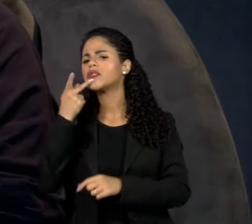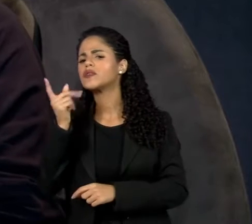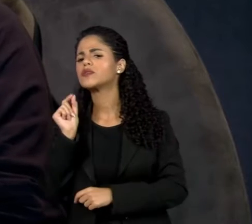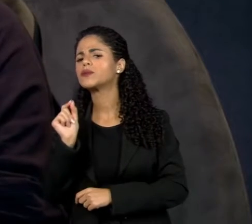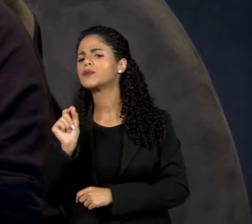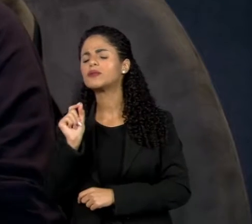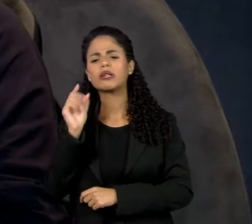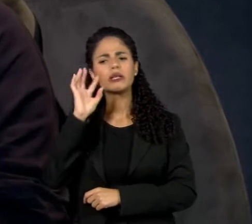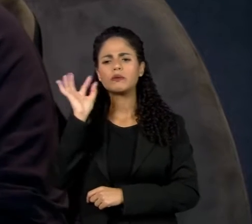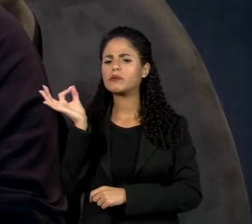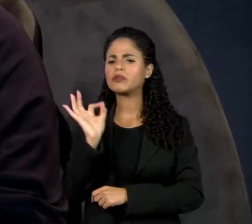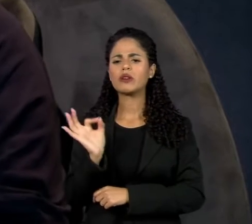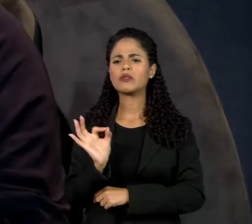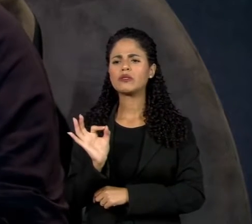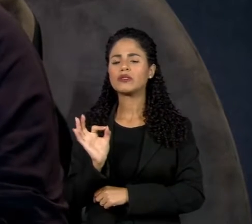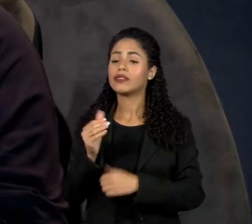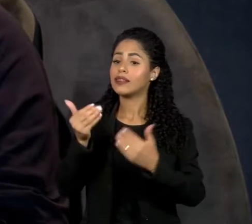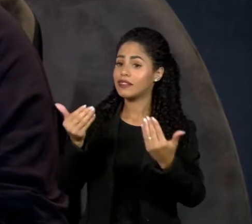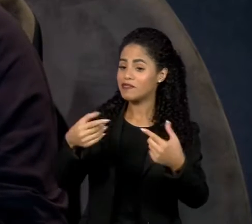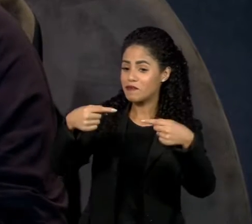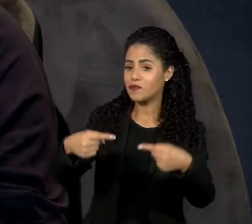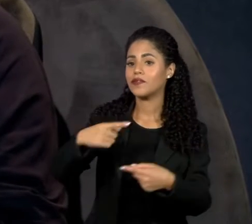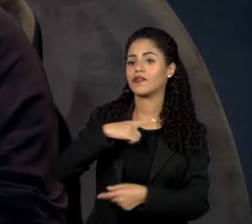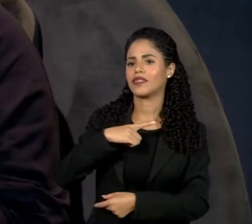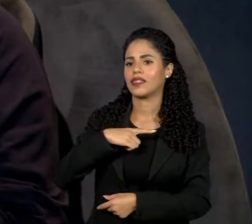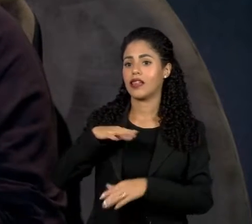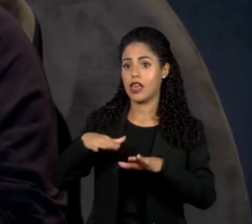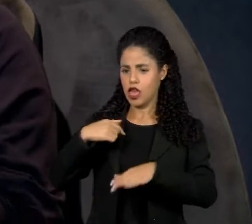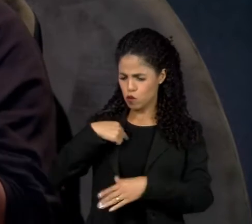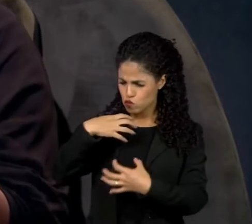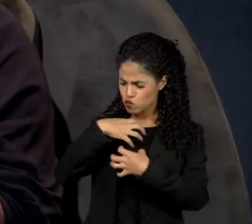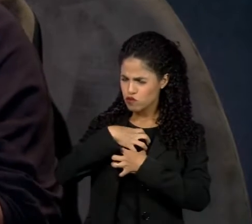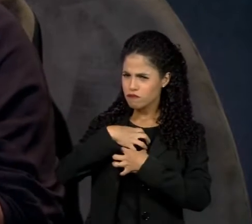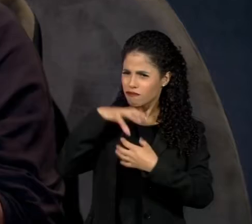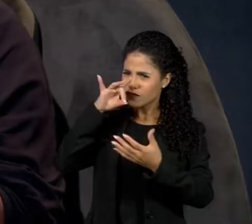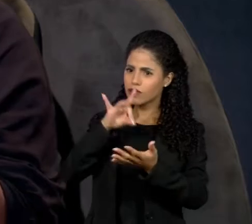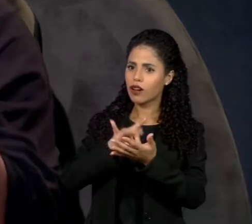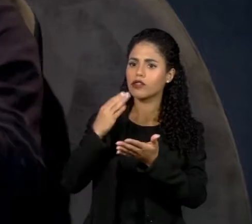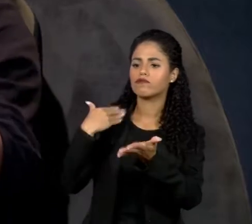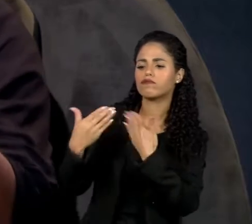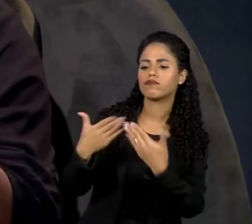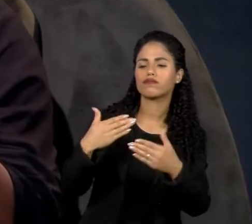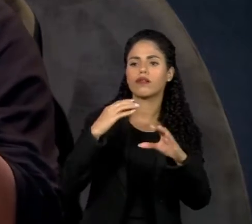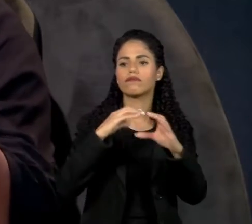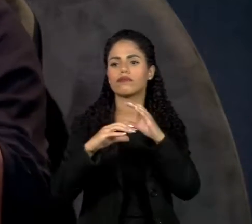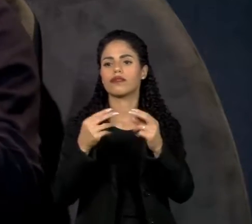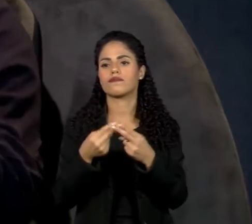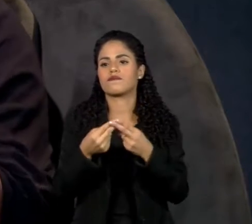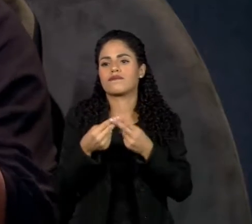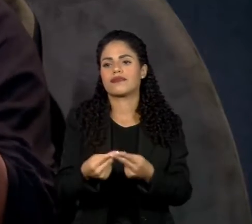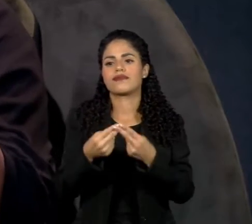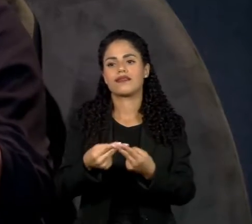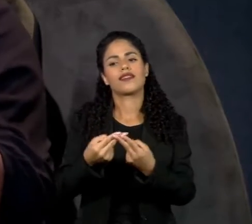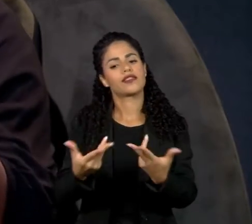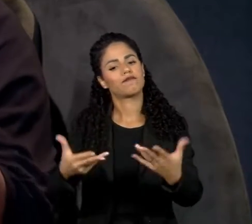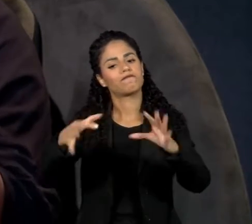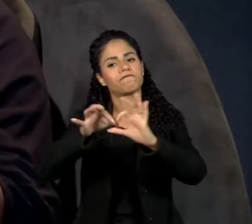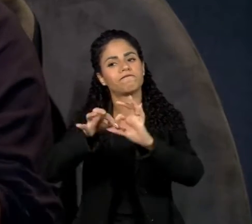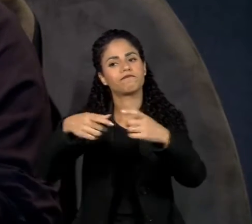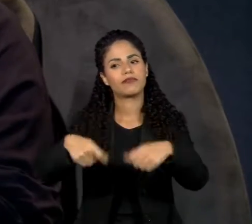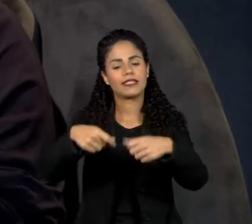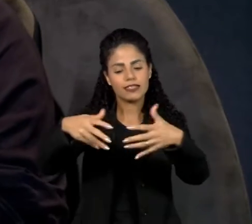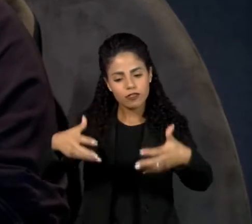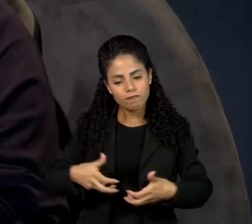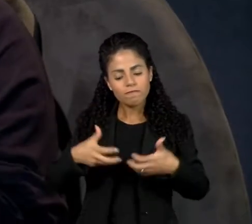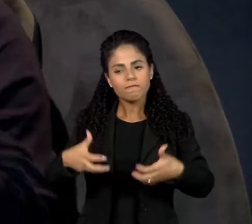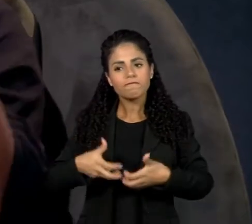Então, existe esse desafio, mas eu sinto que, para mim, assim, o diálogo e a paciência têm sido coisas que estão me